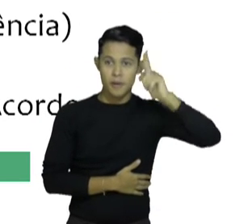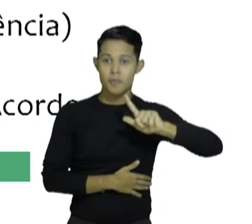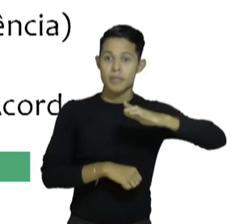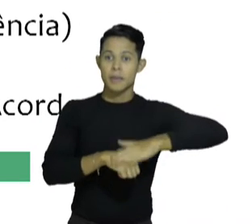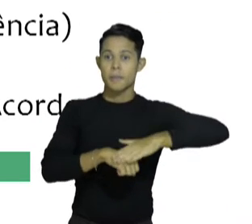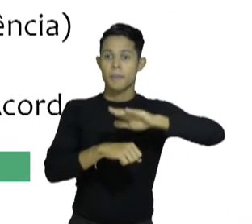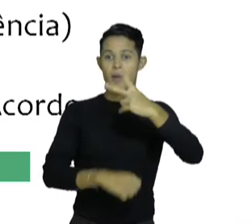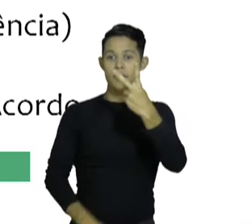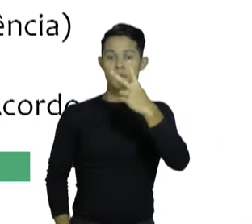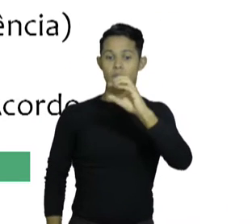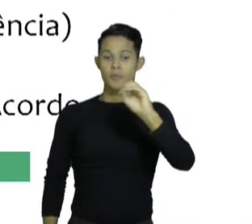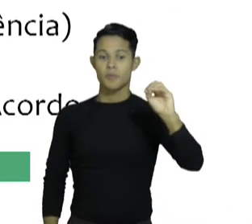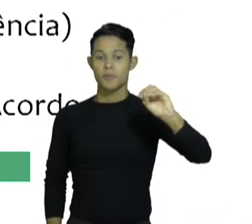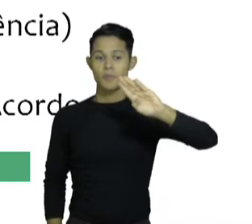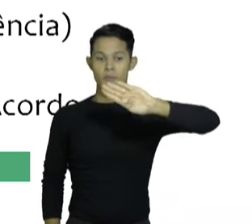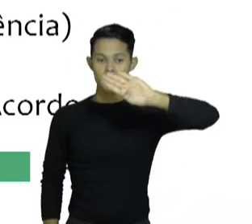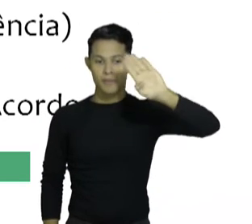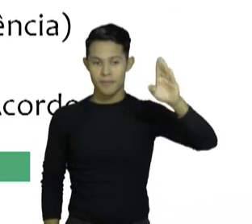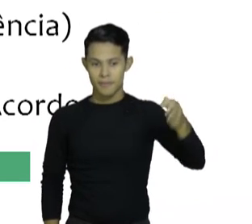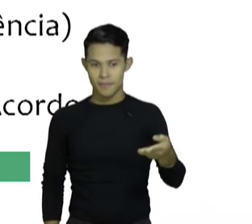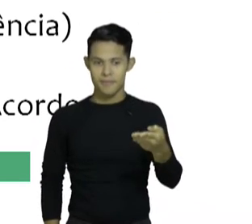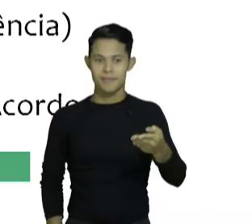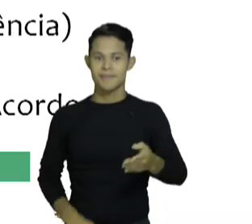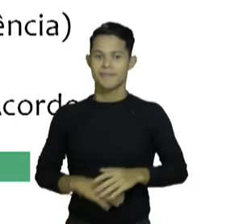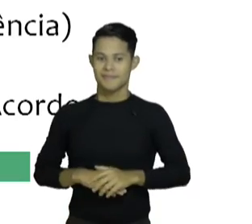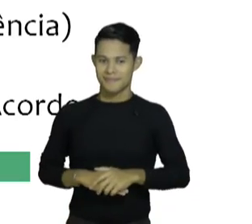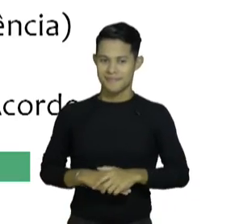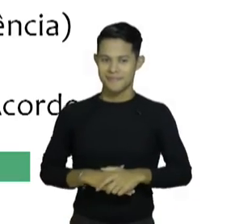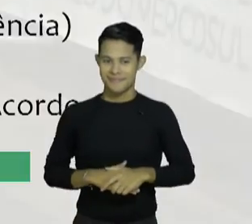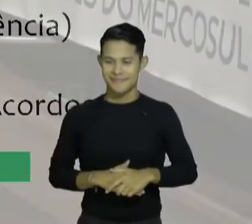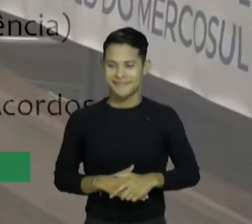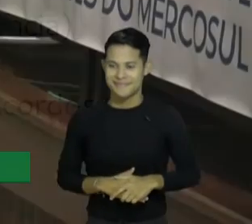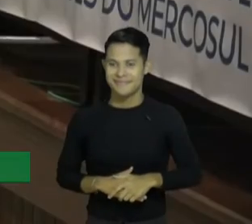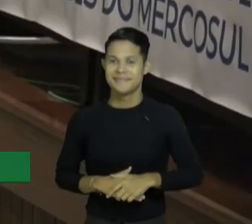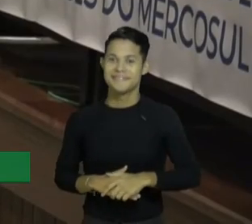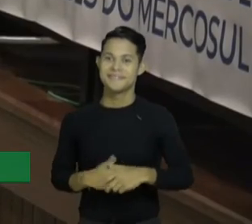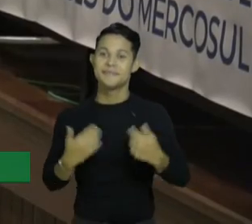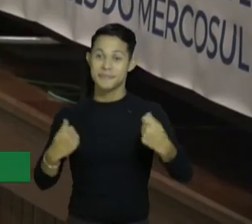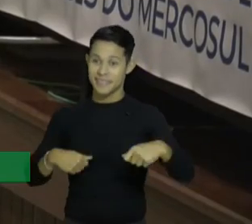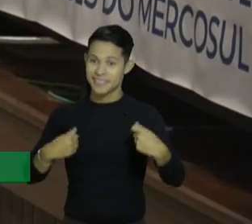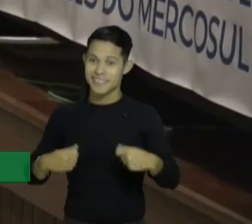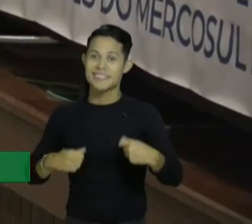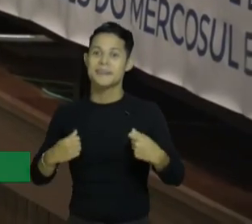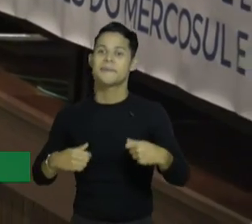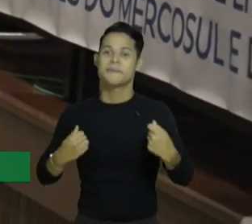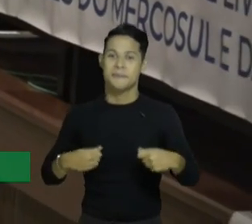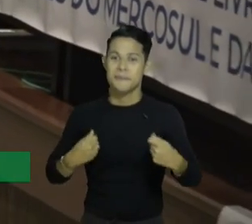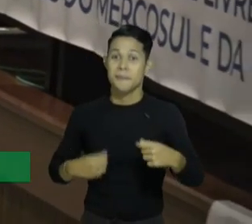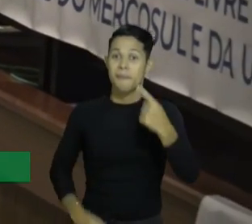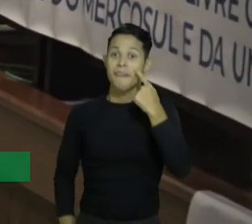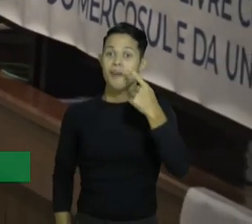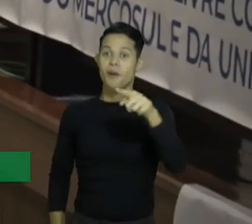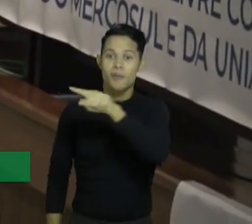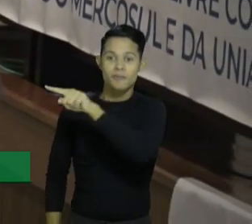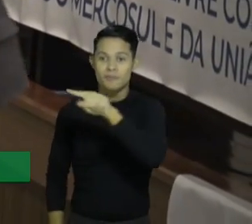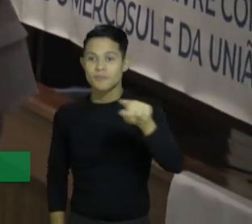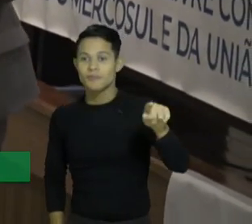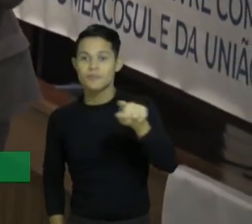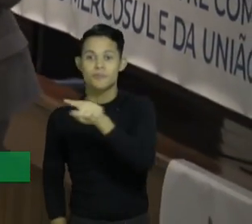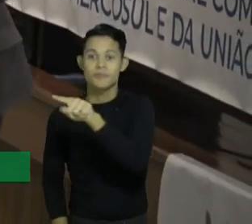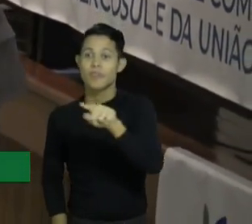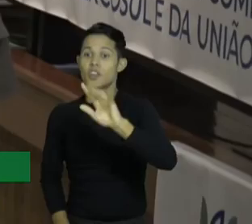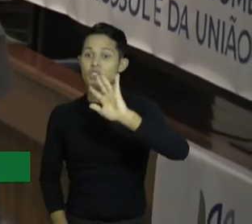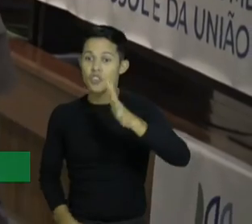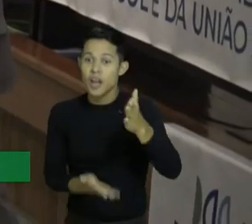milhões no Brasil só que precisamos senhores precisamos isso aqui tá identificado agora nós